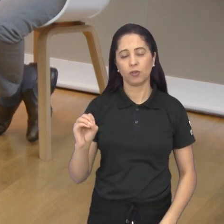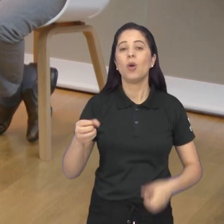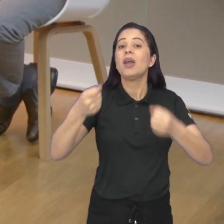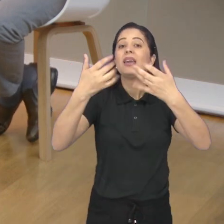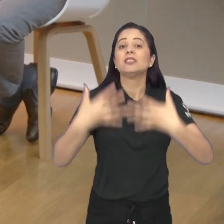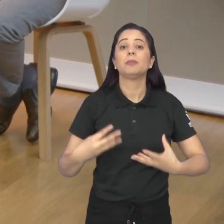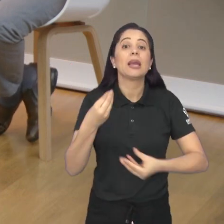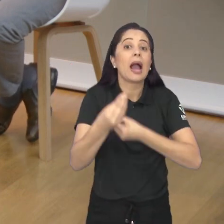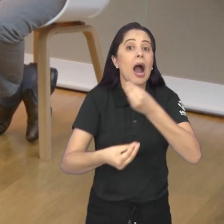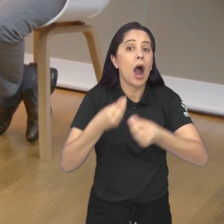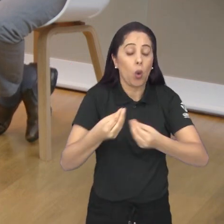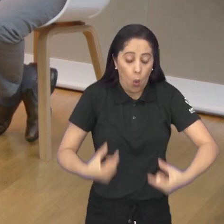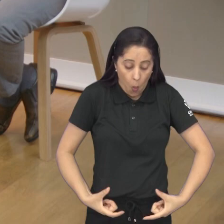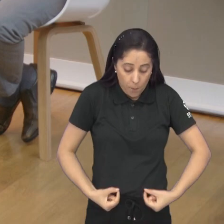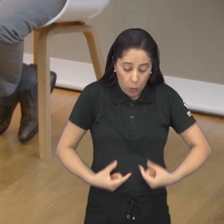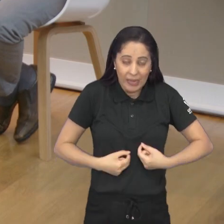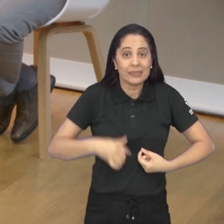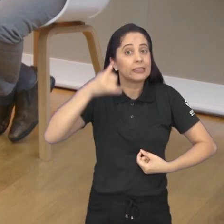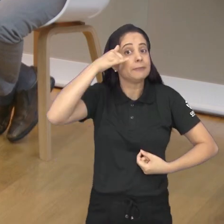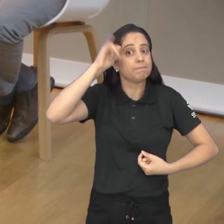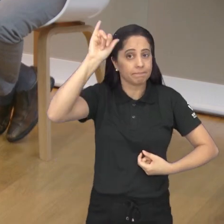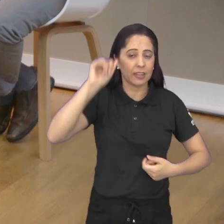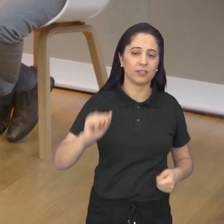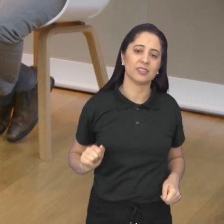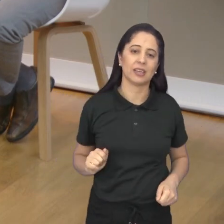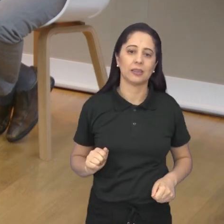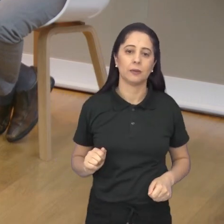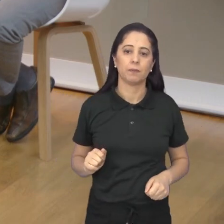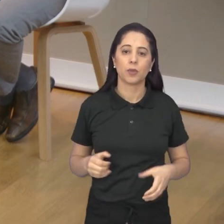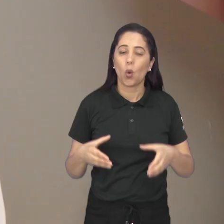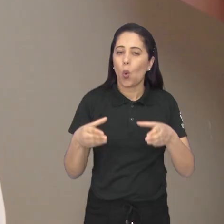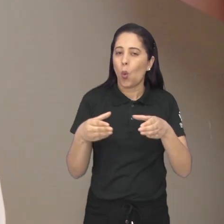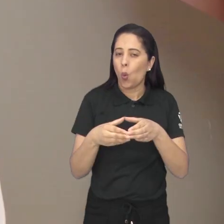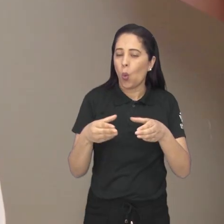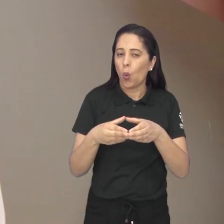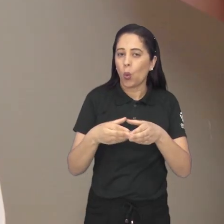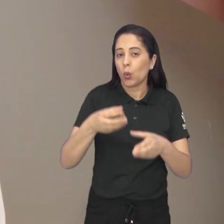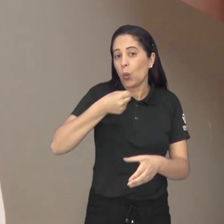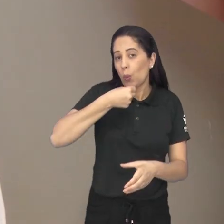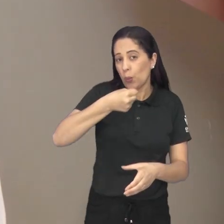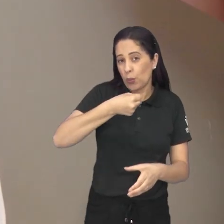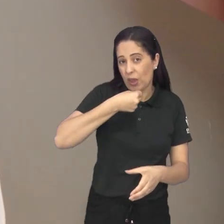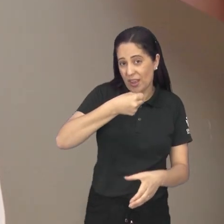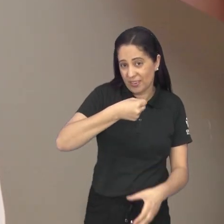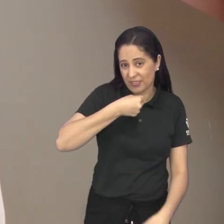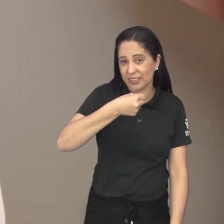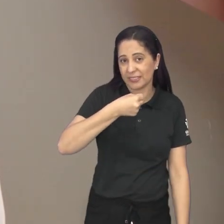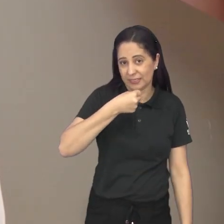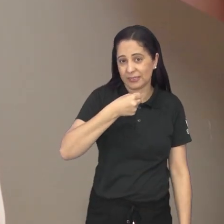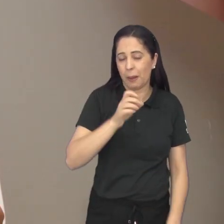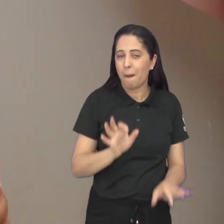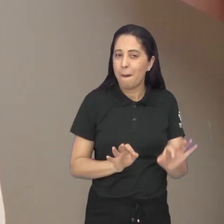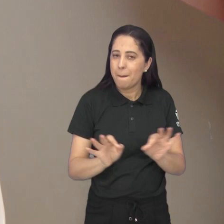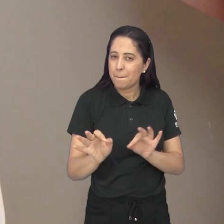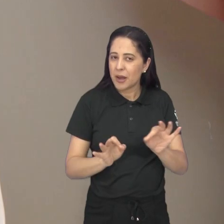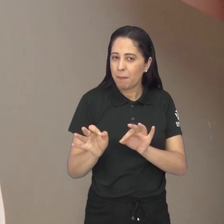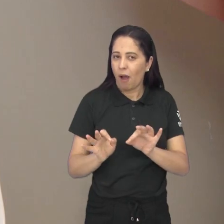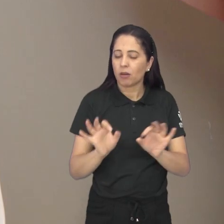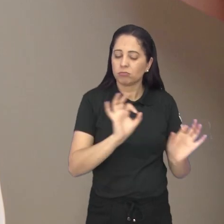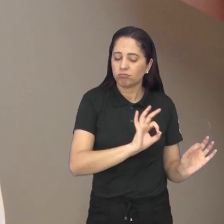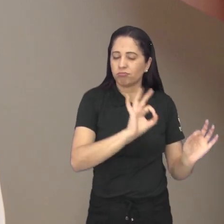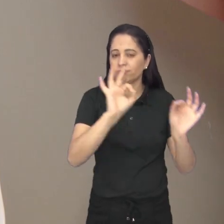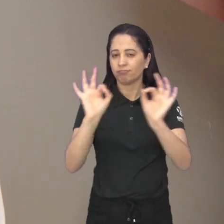como prevenir o câncer de intestino. A equipe de jornalismo da TV Câmara, do Boletim Legislativo, preparou